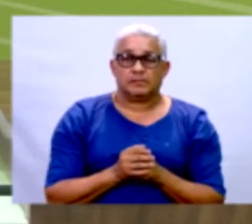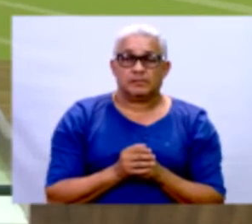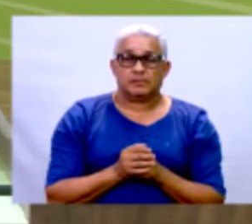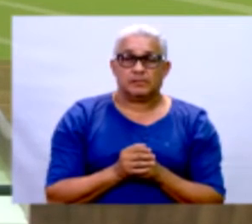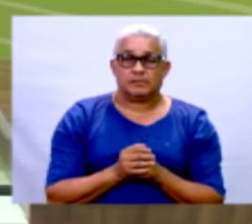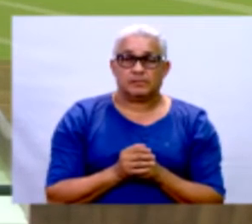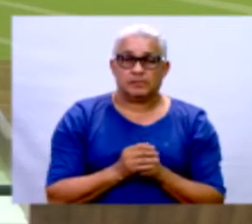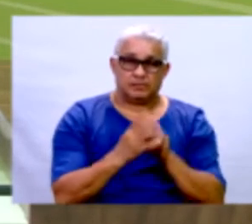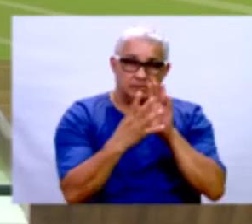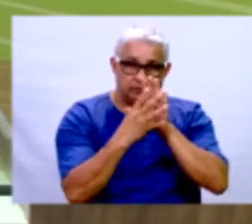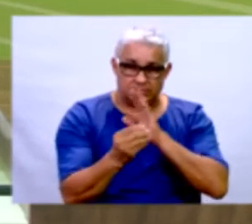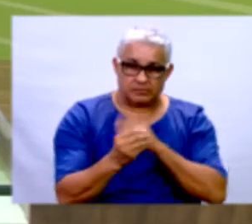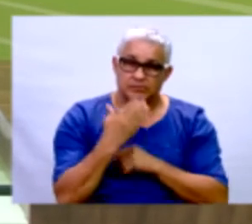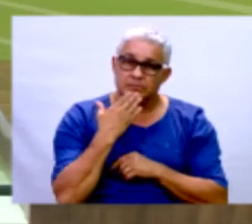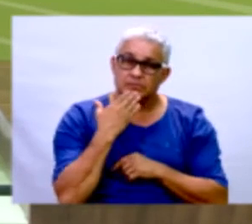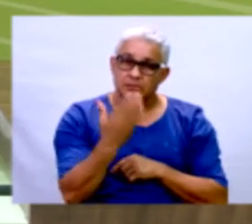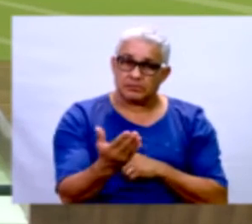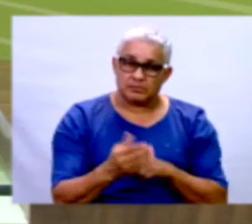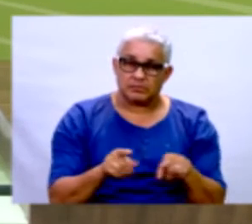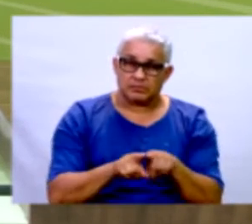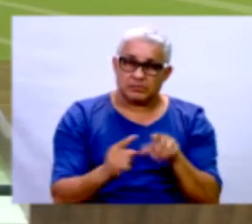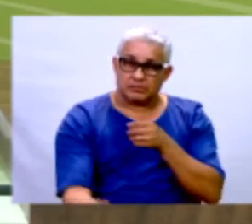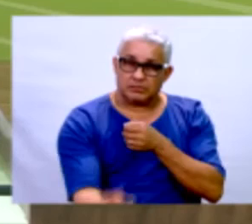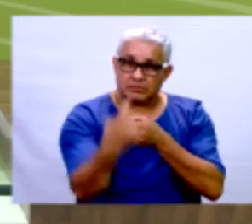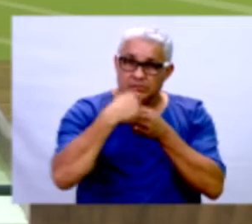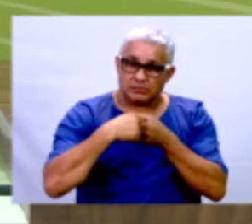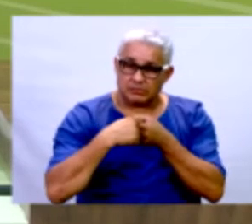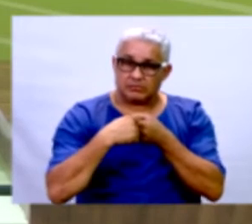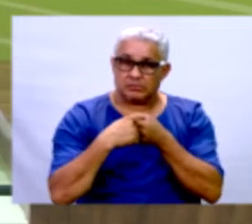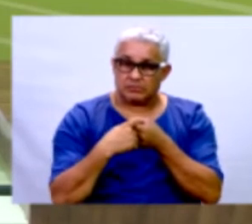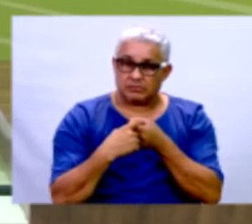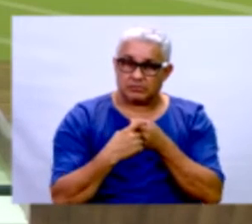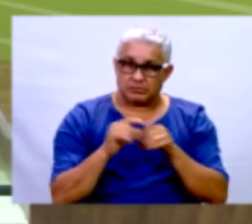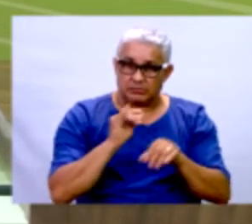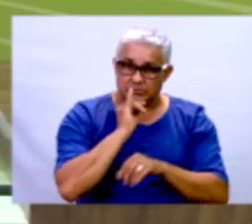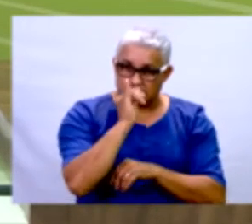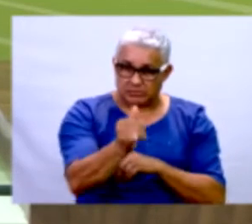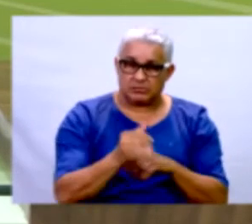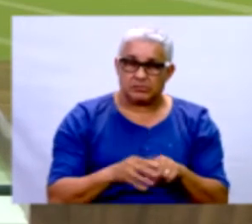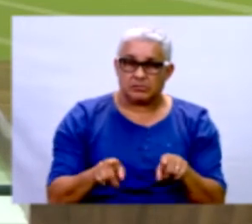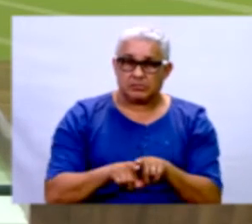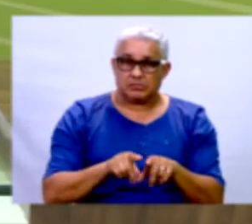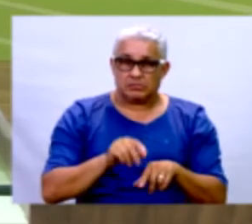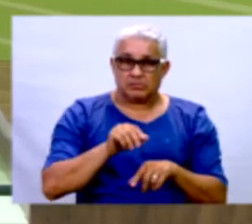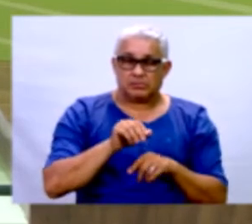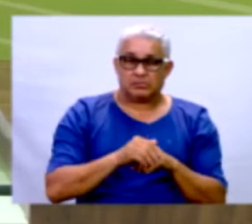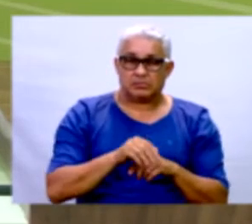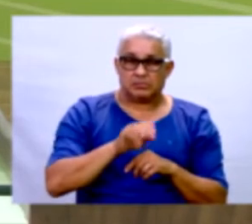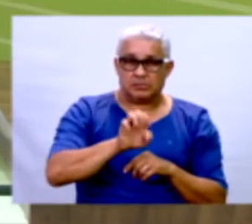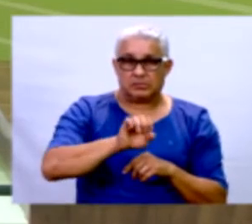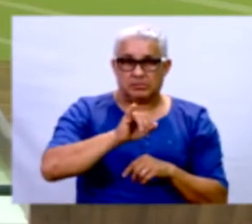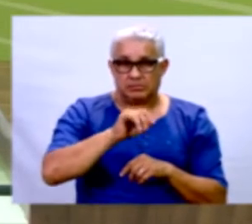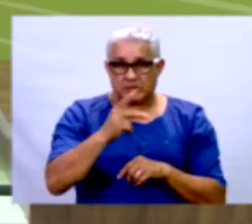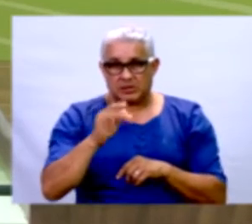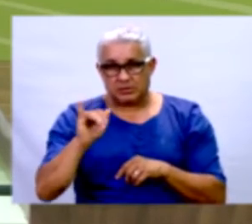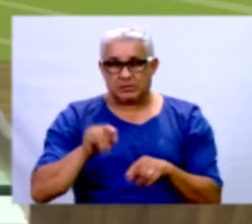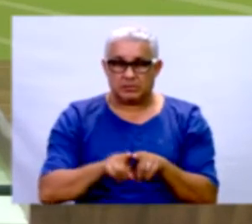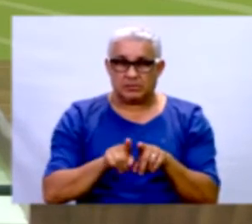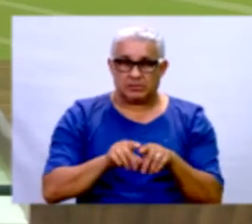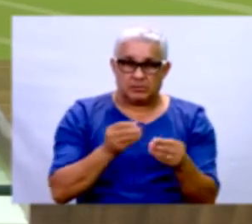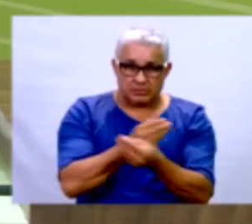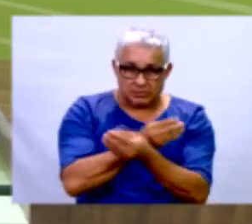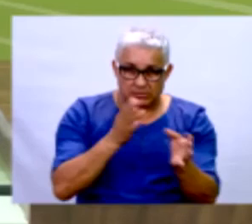um formato de solicitação e o retorno dessa informação. Então, as APIs, elas fornecem